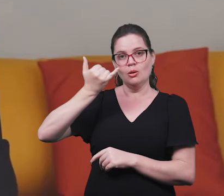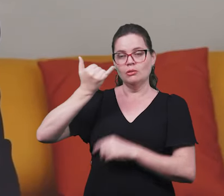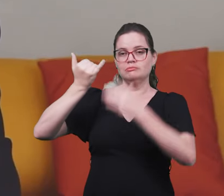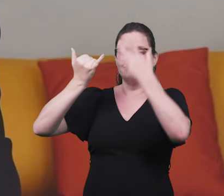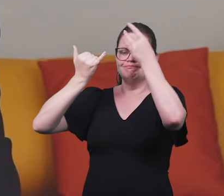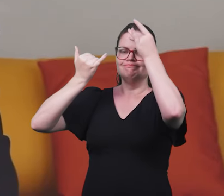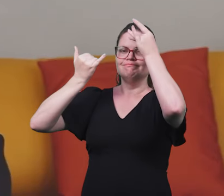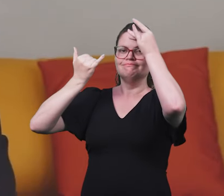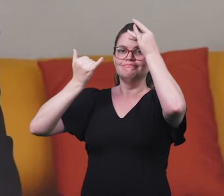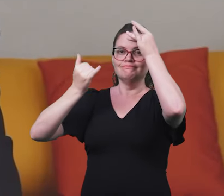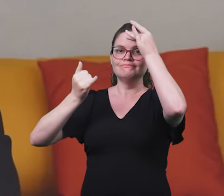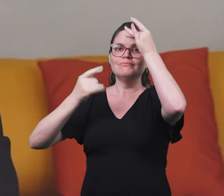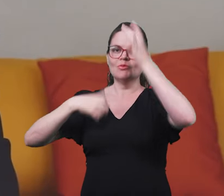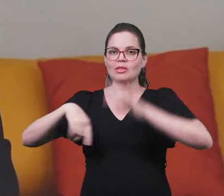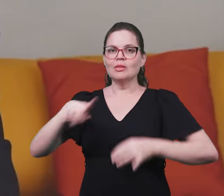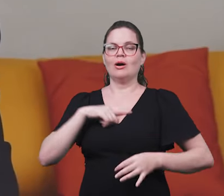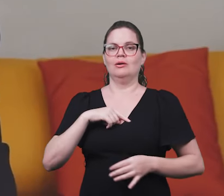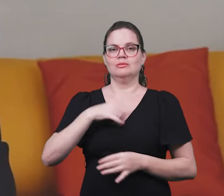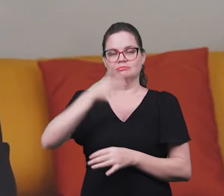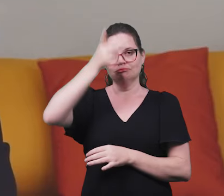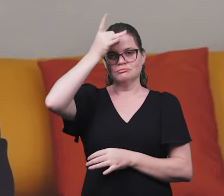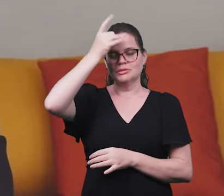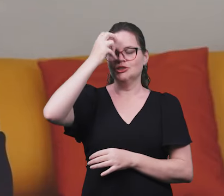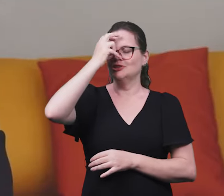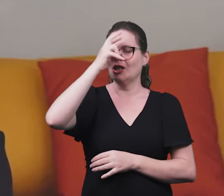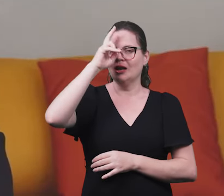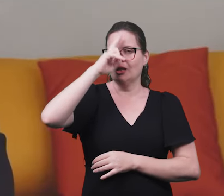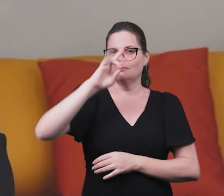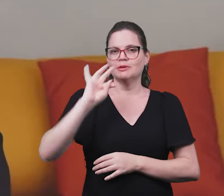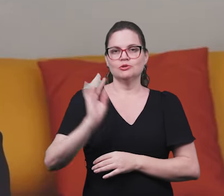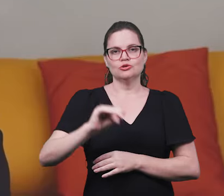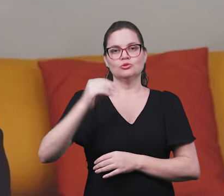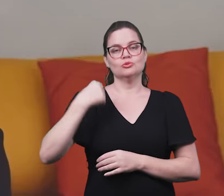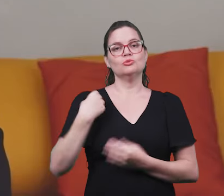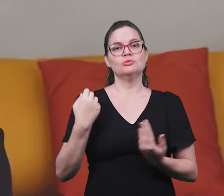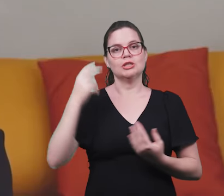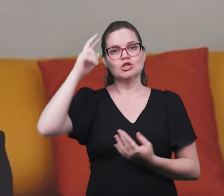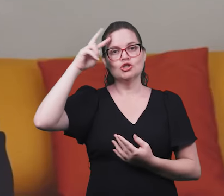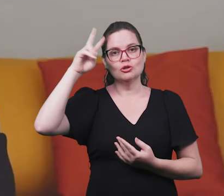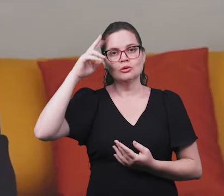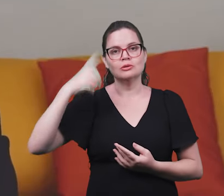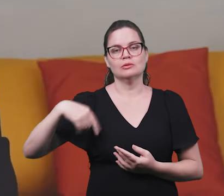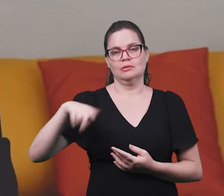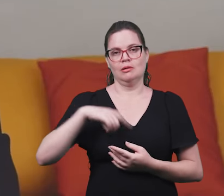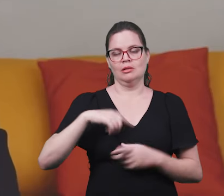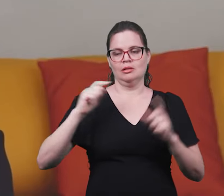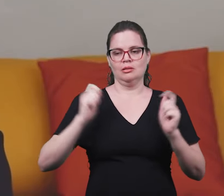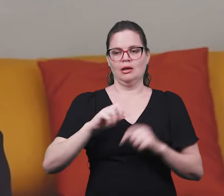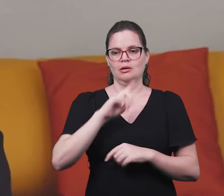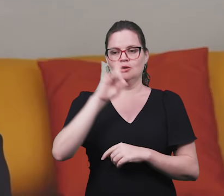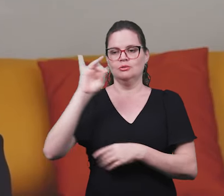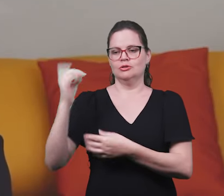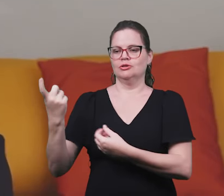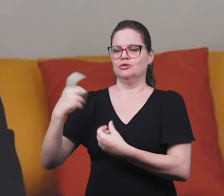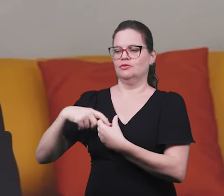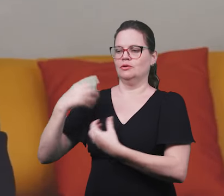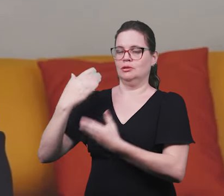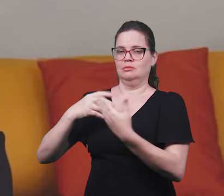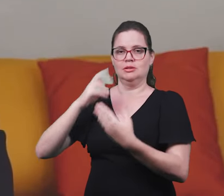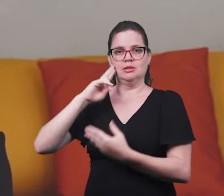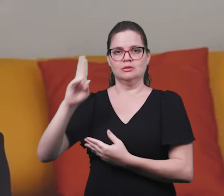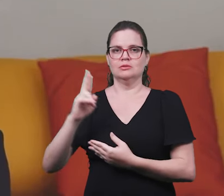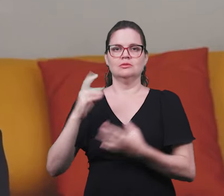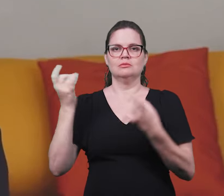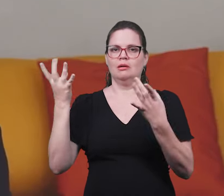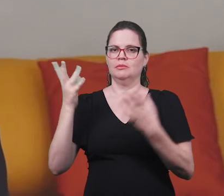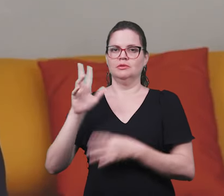guardado, fica preso a ele. A nossa lembrança, a nossa história, para que um dia nós possamos voltar ao Senhor.